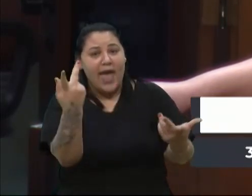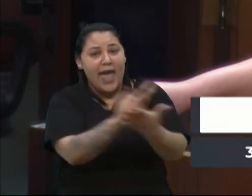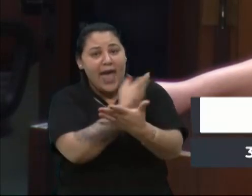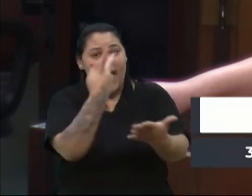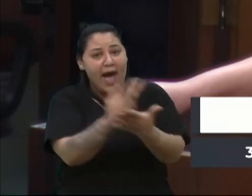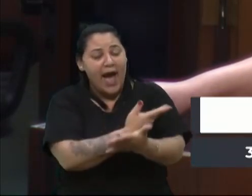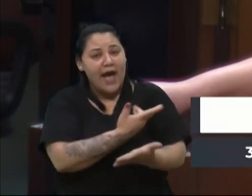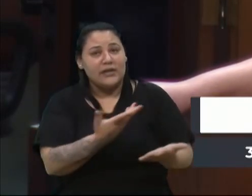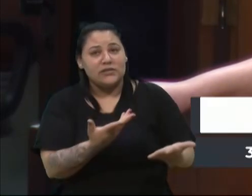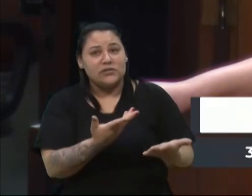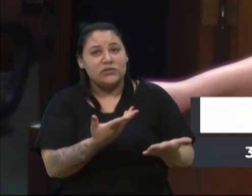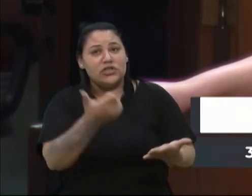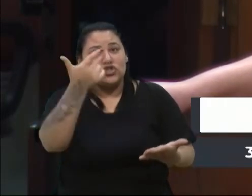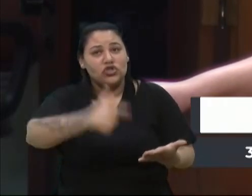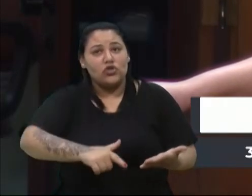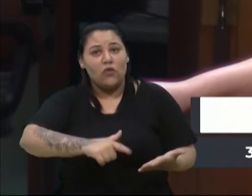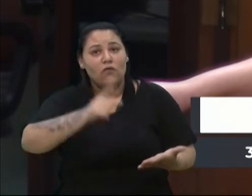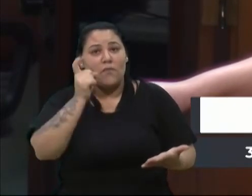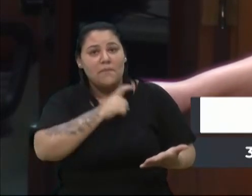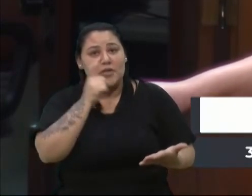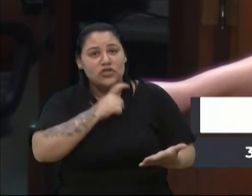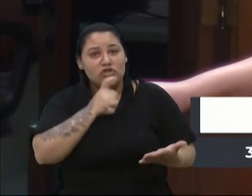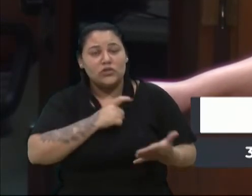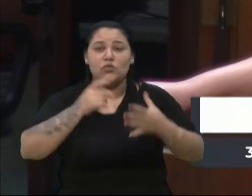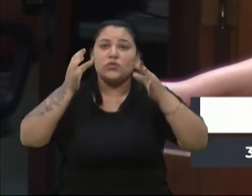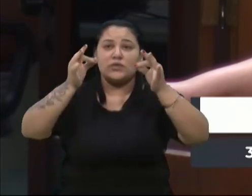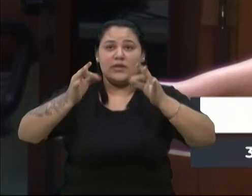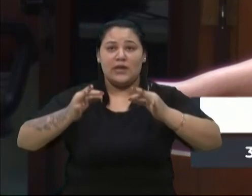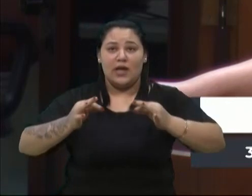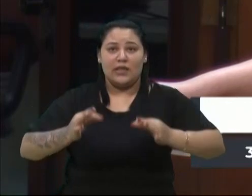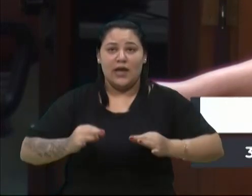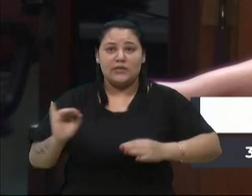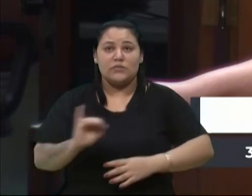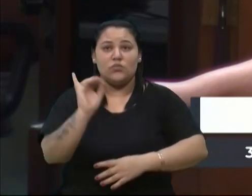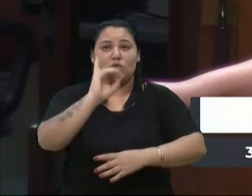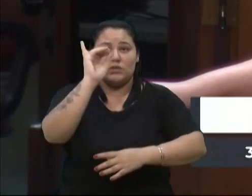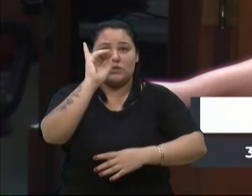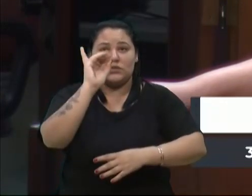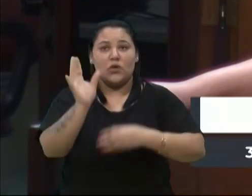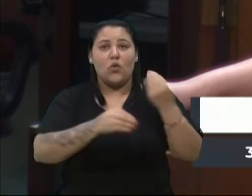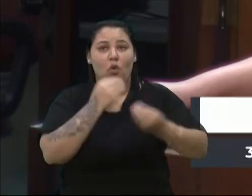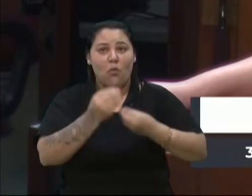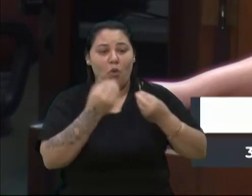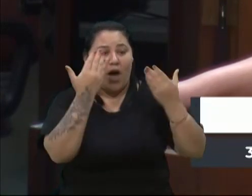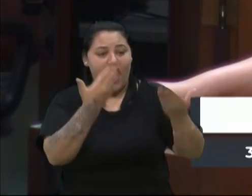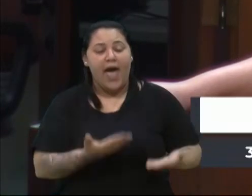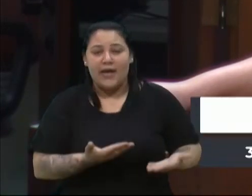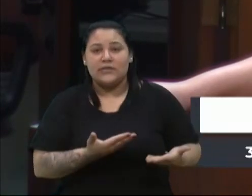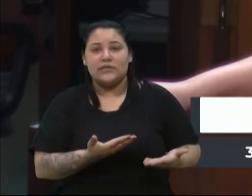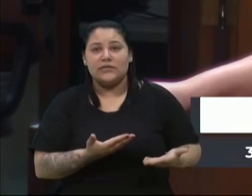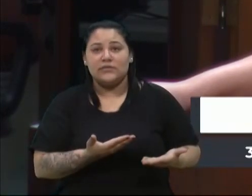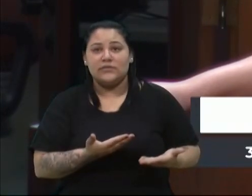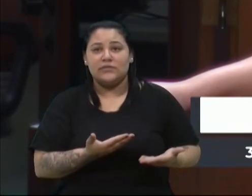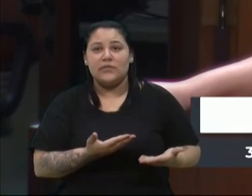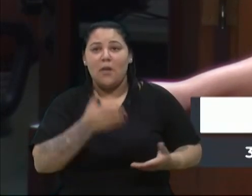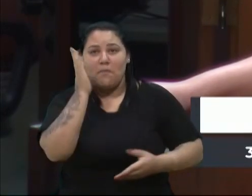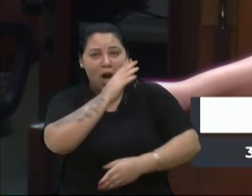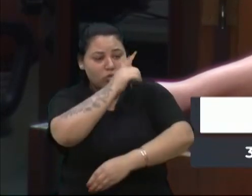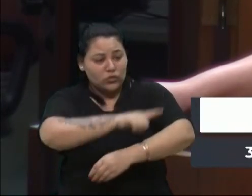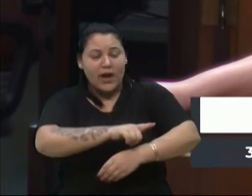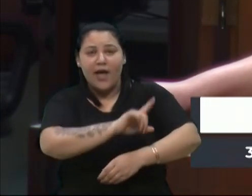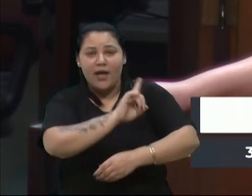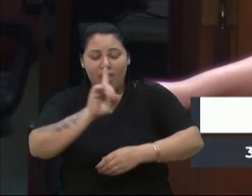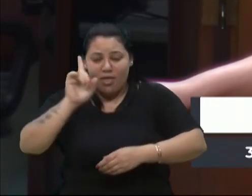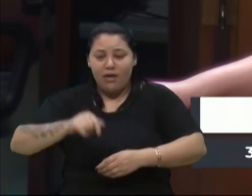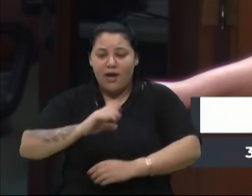vez, mentindo sobre questões importantes como essa, desrespeitando uma